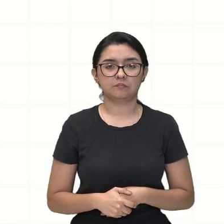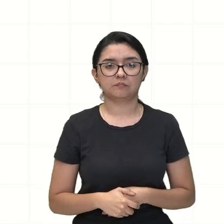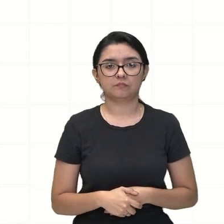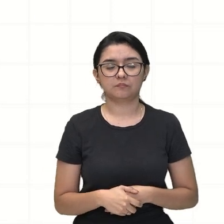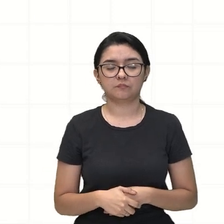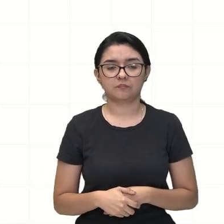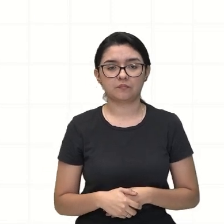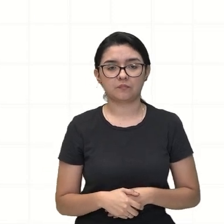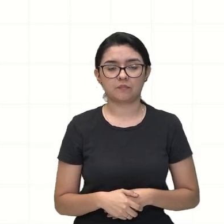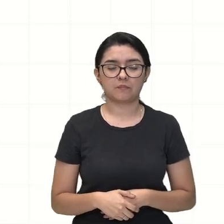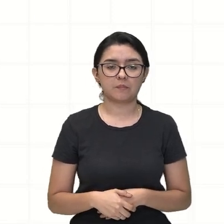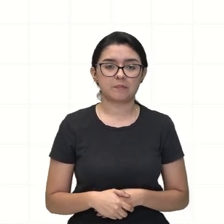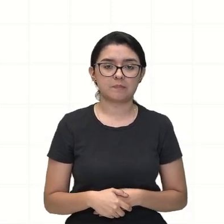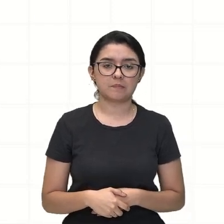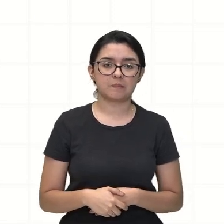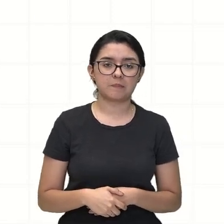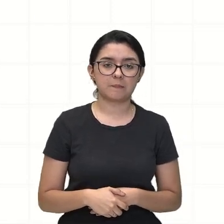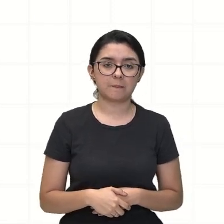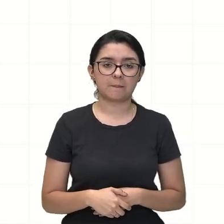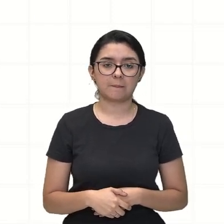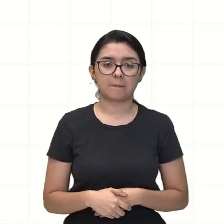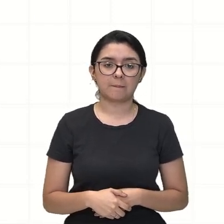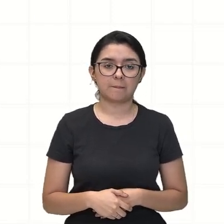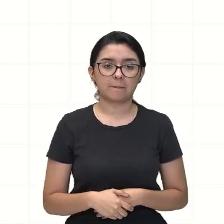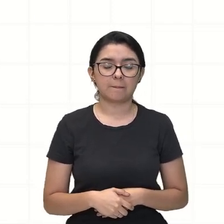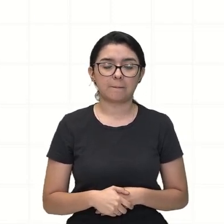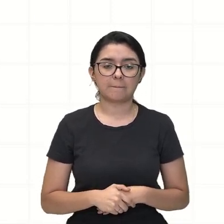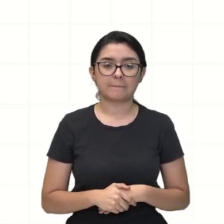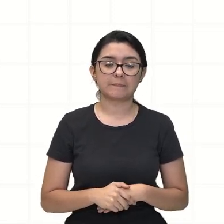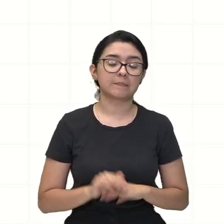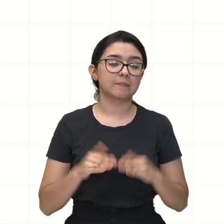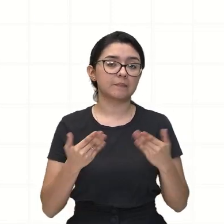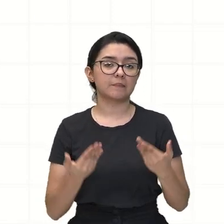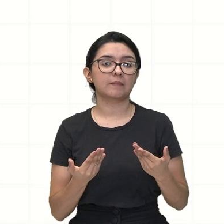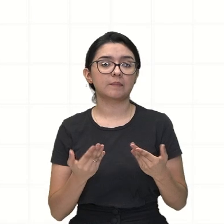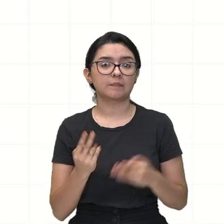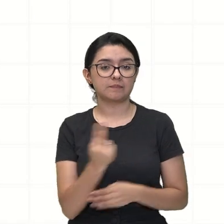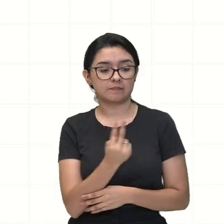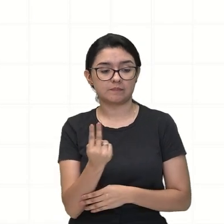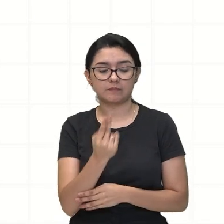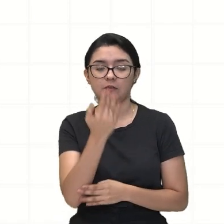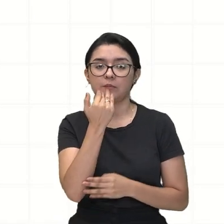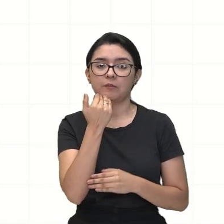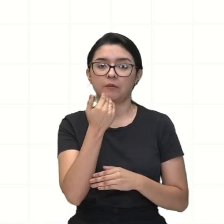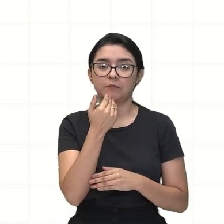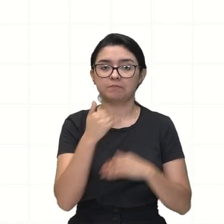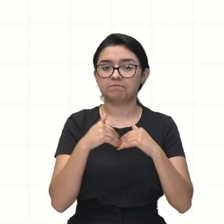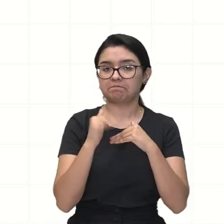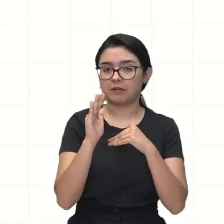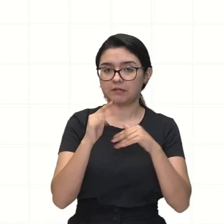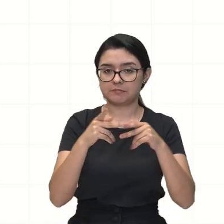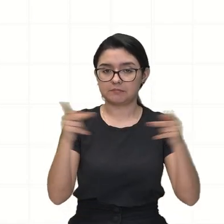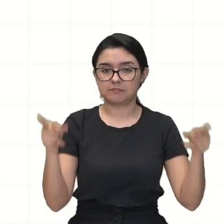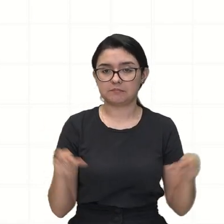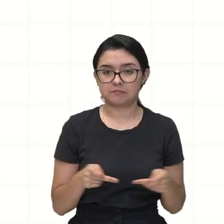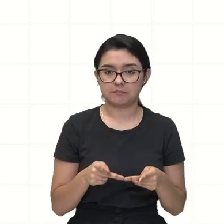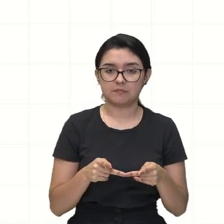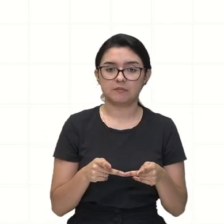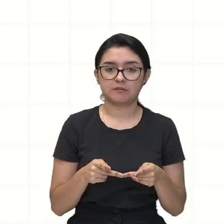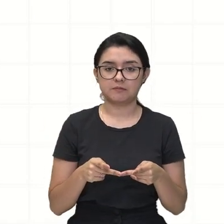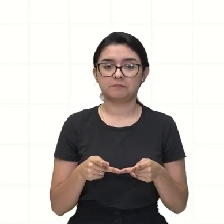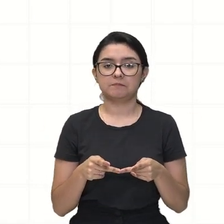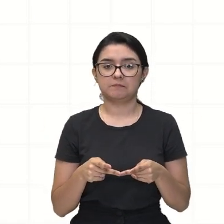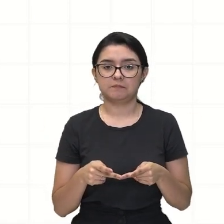48. Logo, quem foi que comeu mais? Ora, quem comeu mais é esse cidadão aqui,